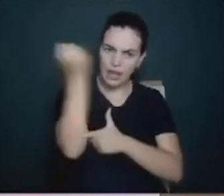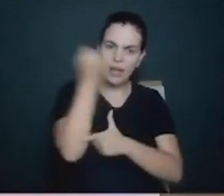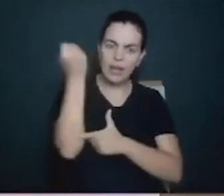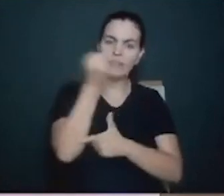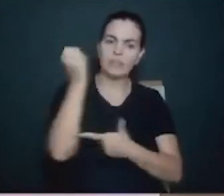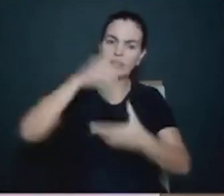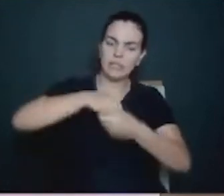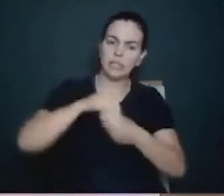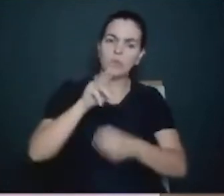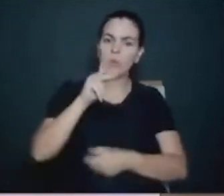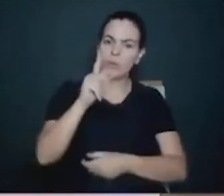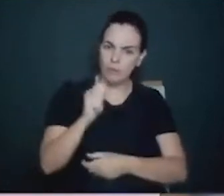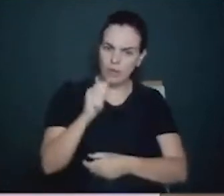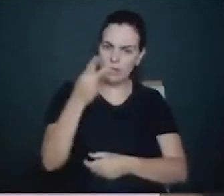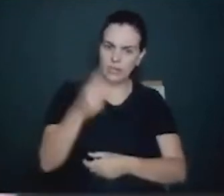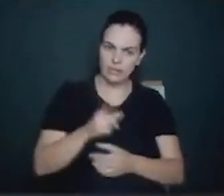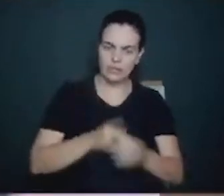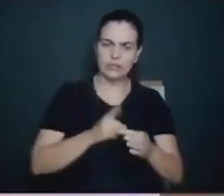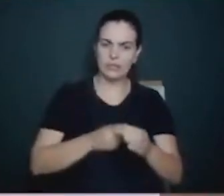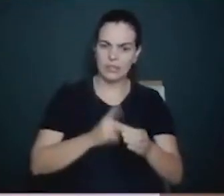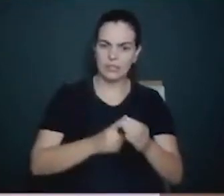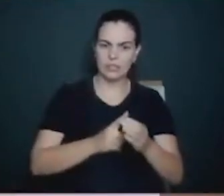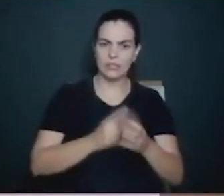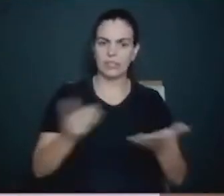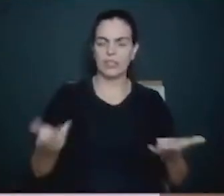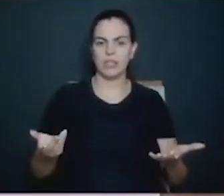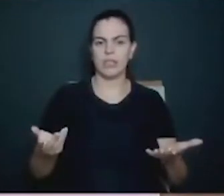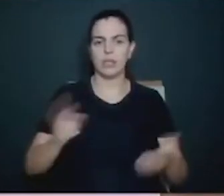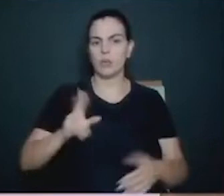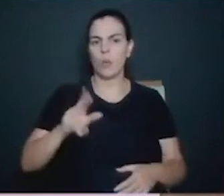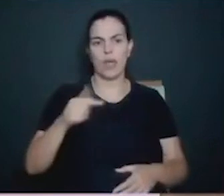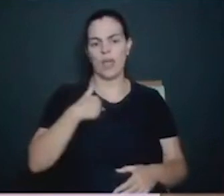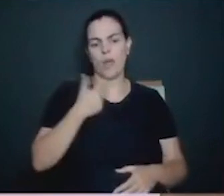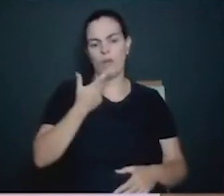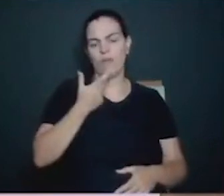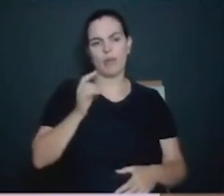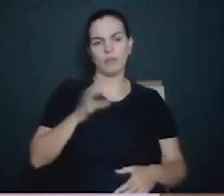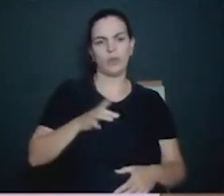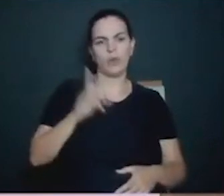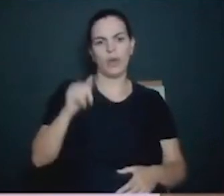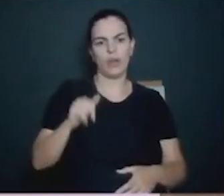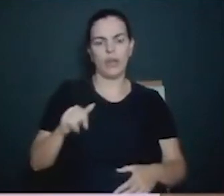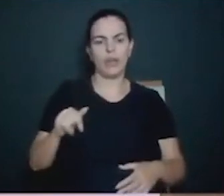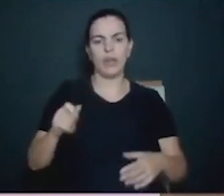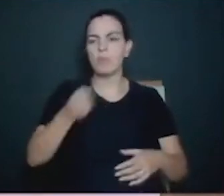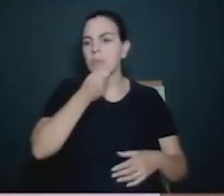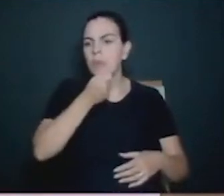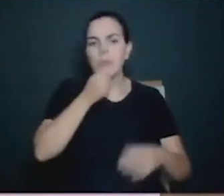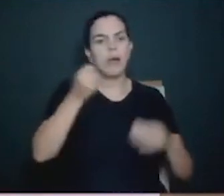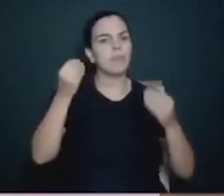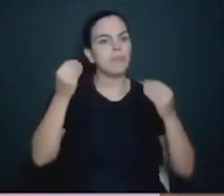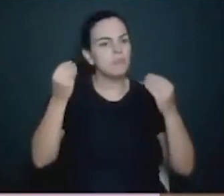nossa cidade, onde não sou eu que estou falando, a imprensa noticia, os números mostram, se